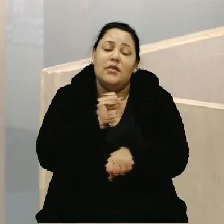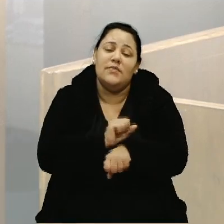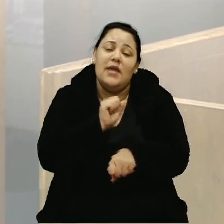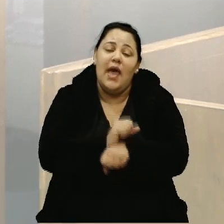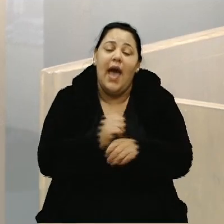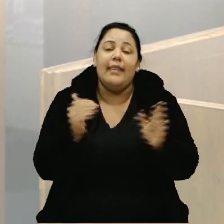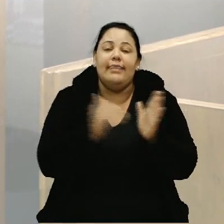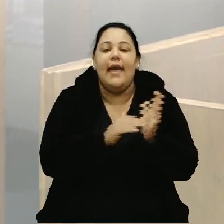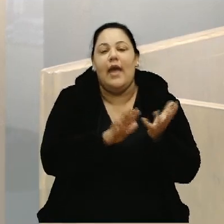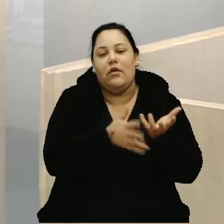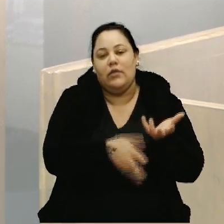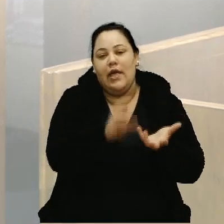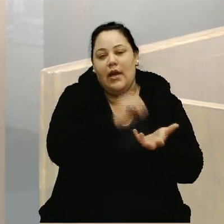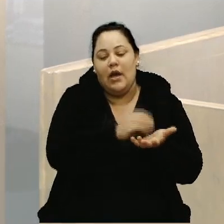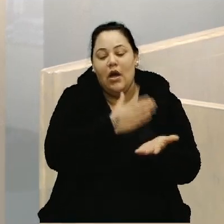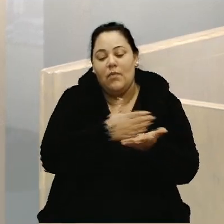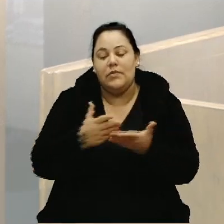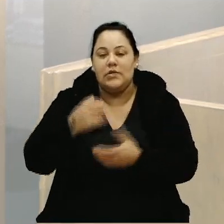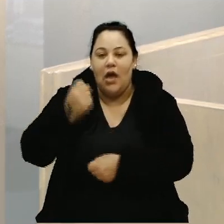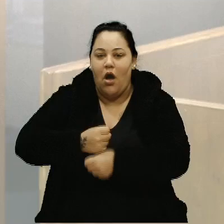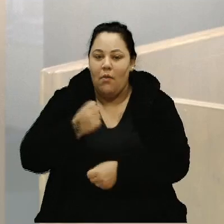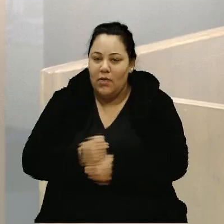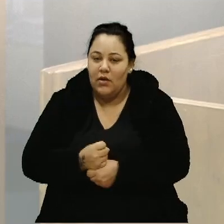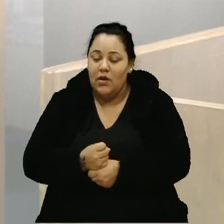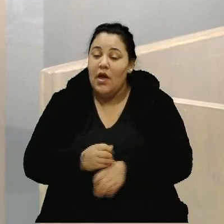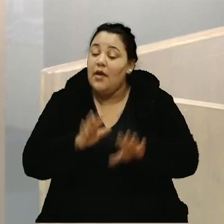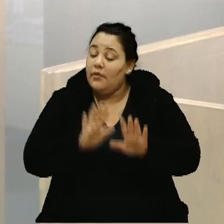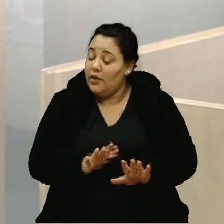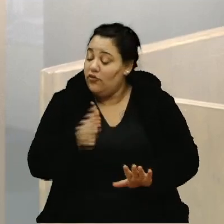obra. Então fica aqui o meu desabafo, que não é